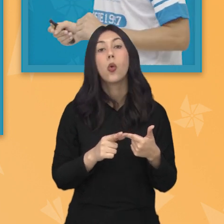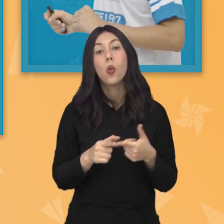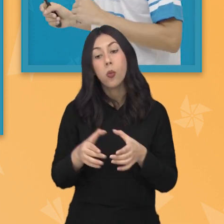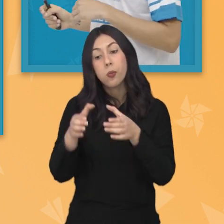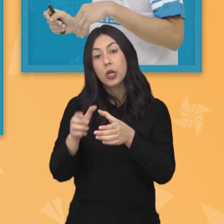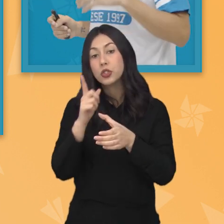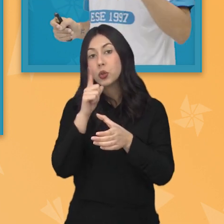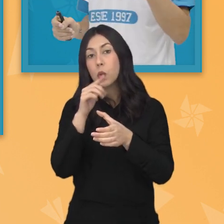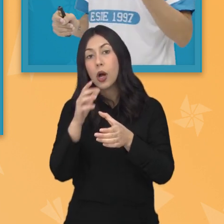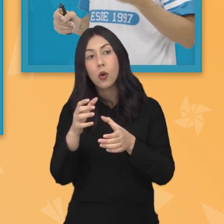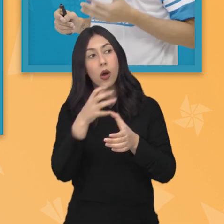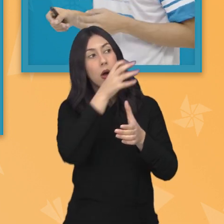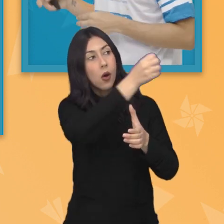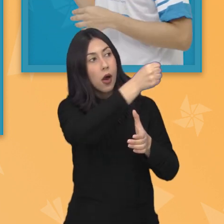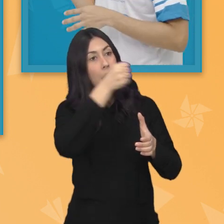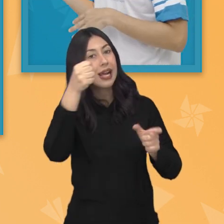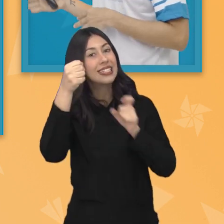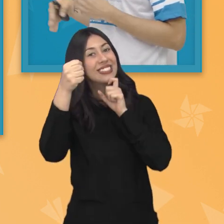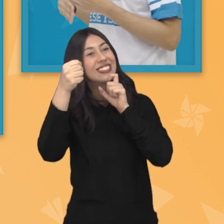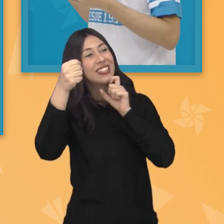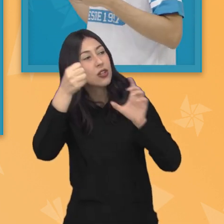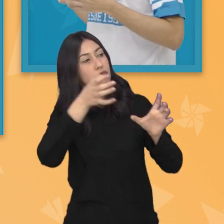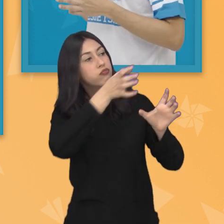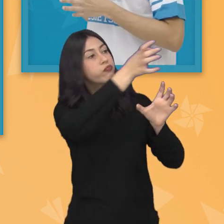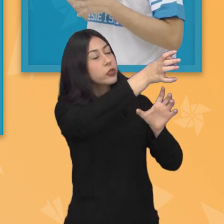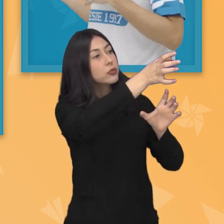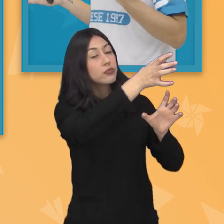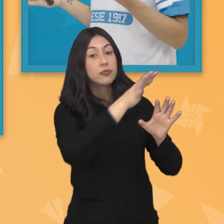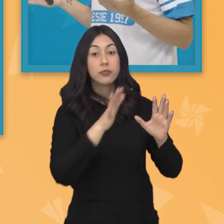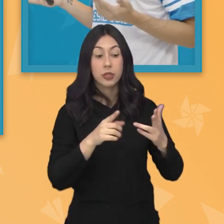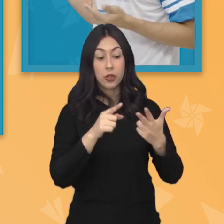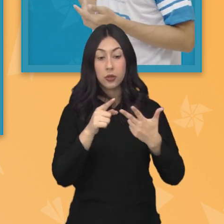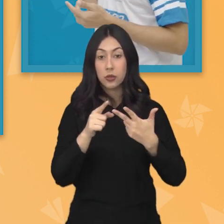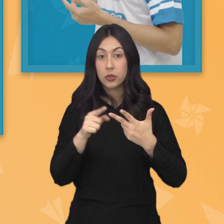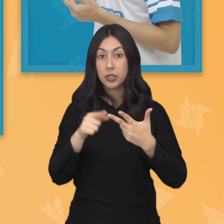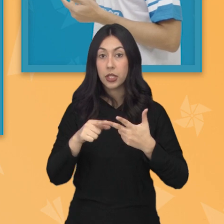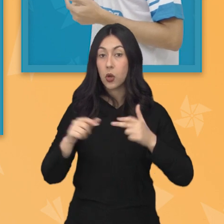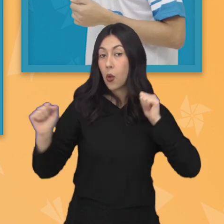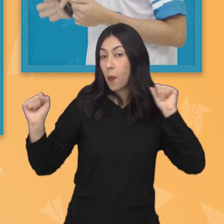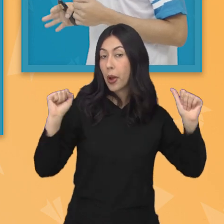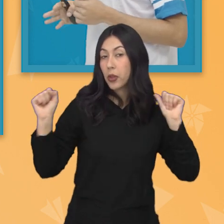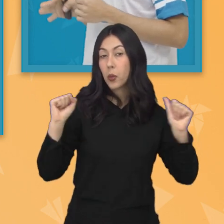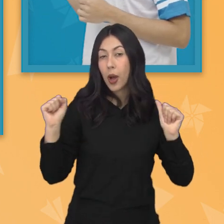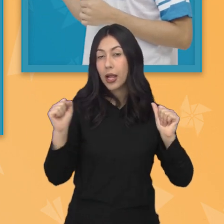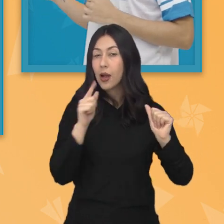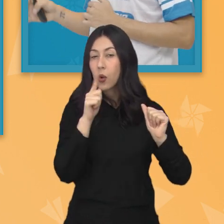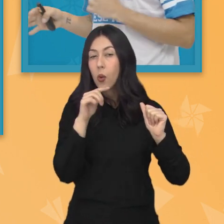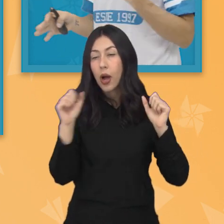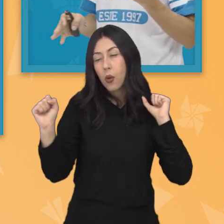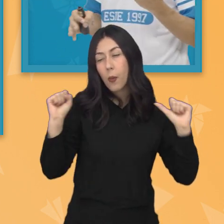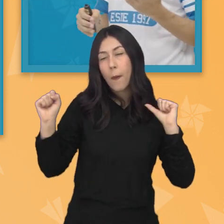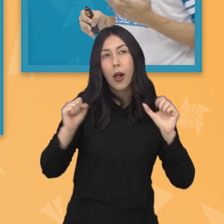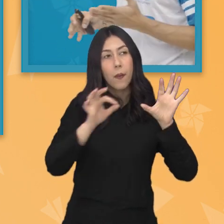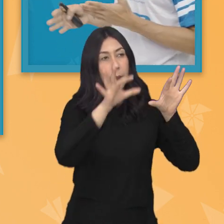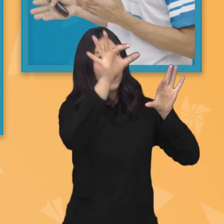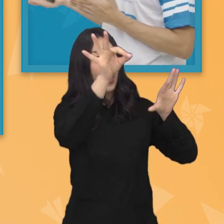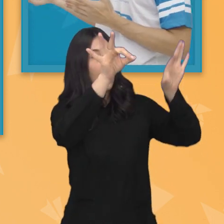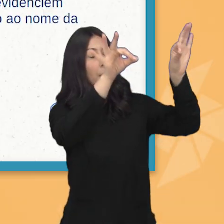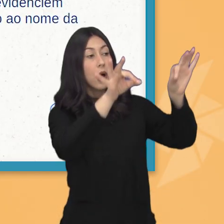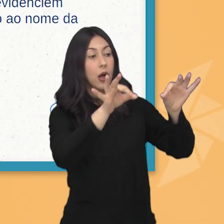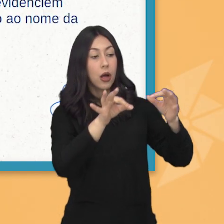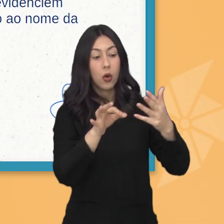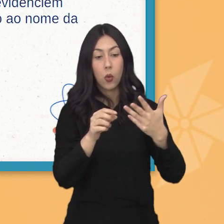congelador. Evento 3. Uma toalha molhada estendida no varal. E evento 4. O derretimento de uma bola de